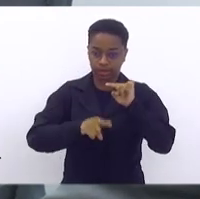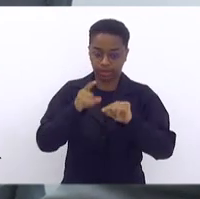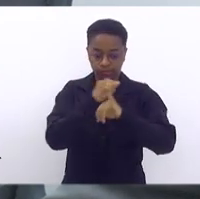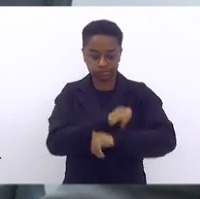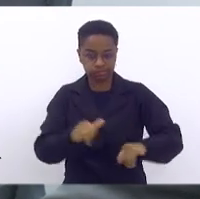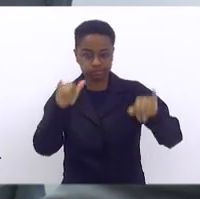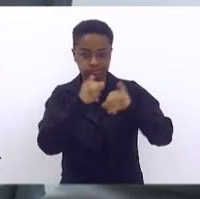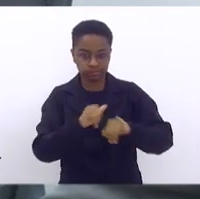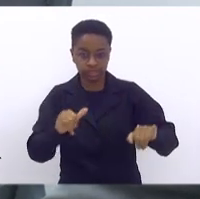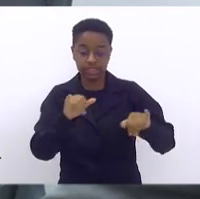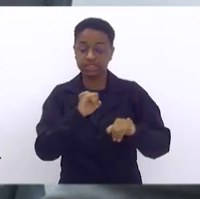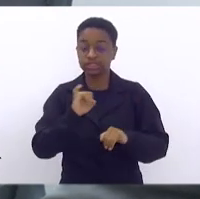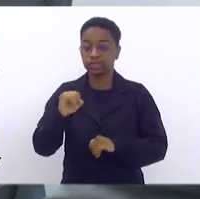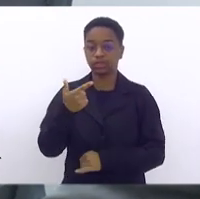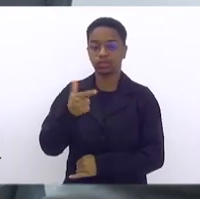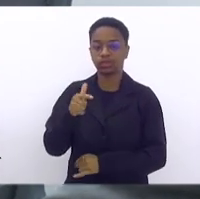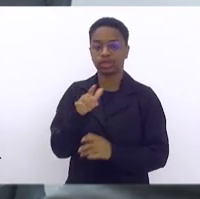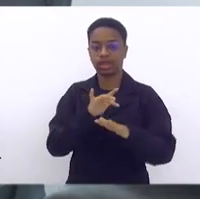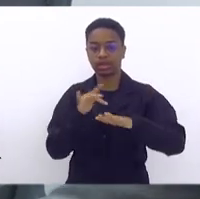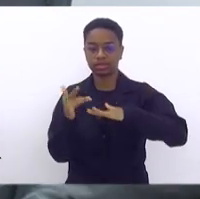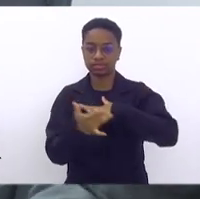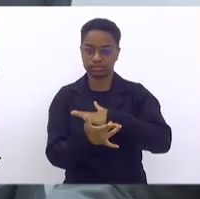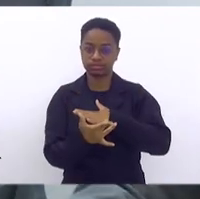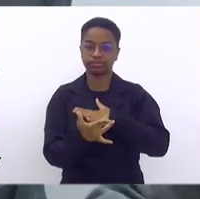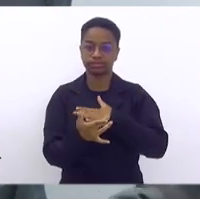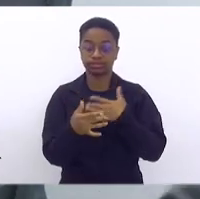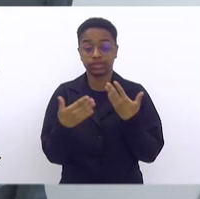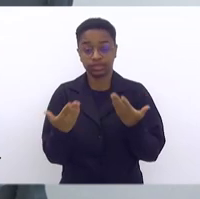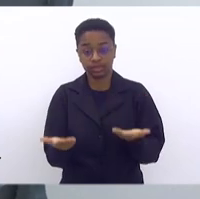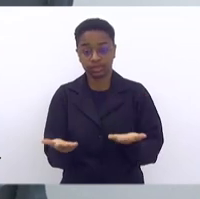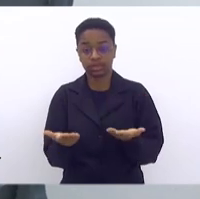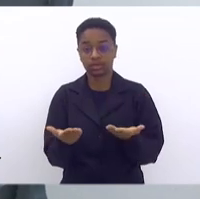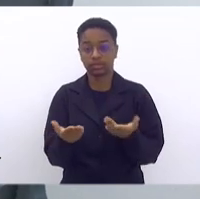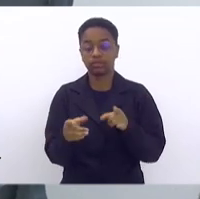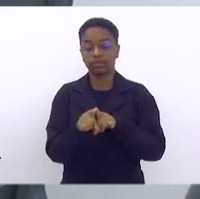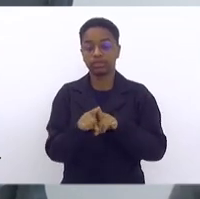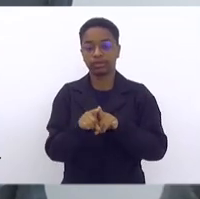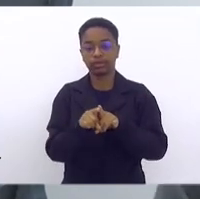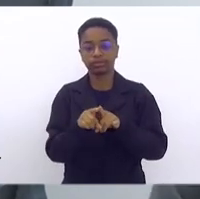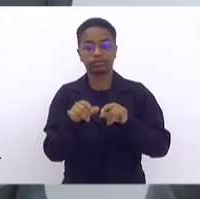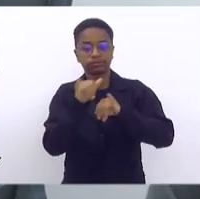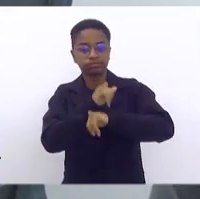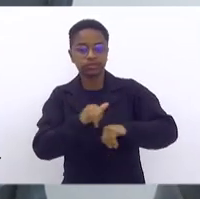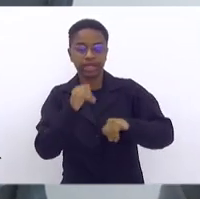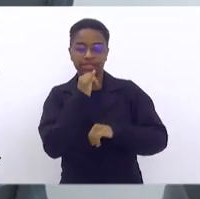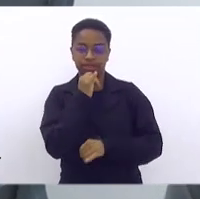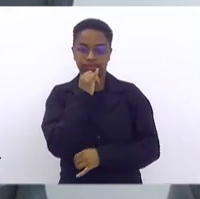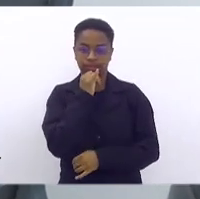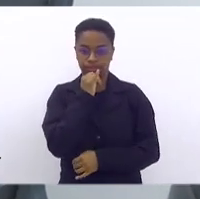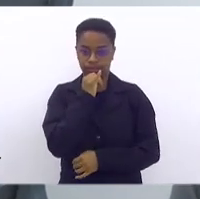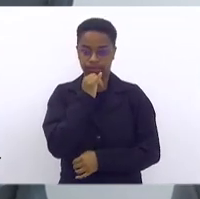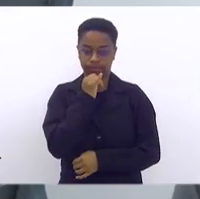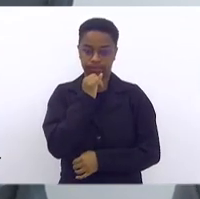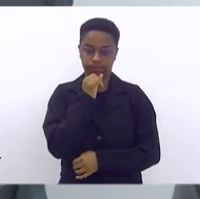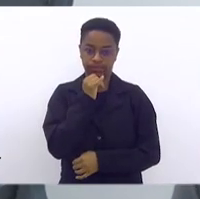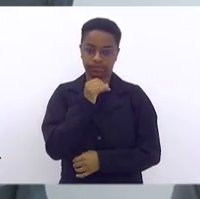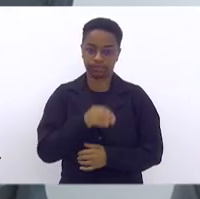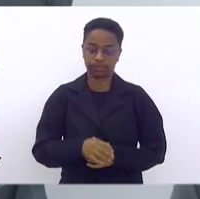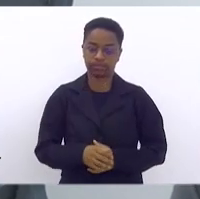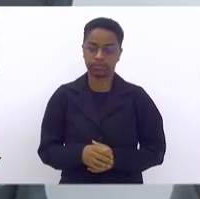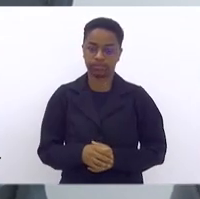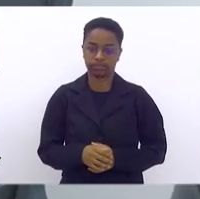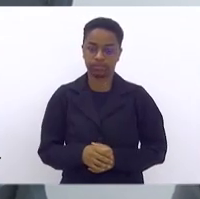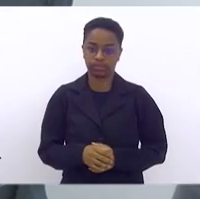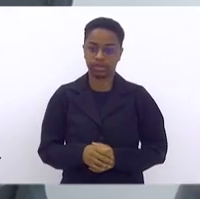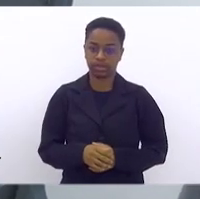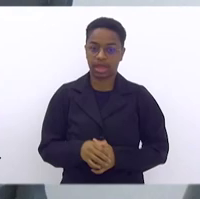não passe pelas redes sociais, pelas mídias sociais. E uma manifestação, por exemplo, né, numa